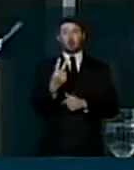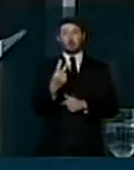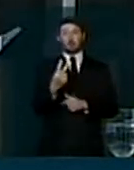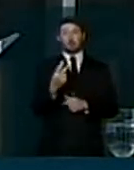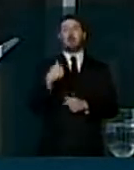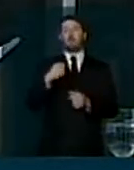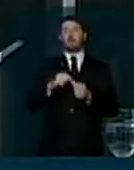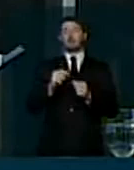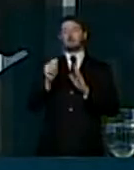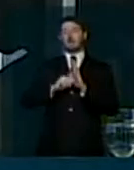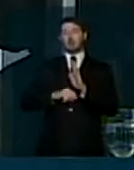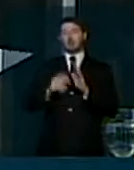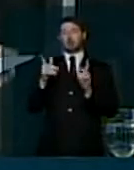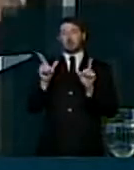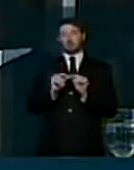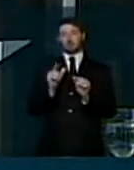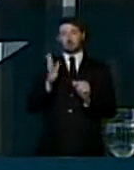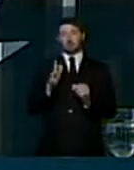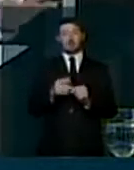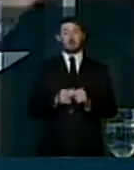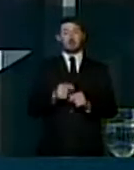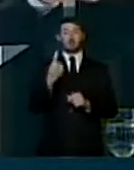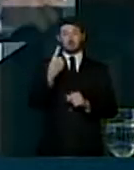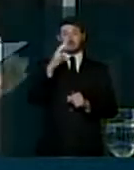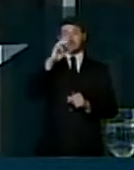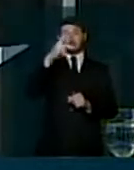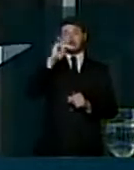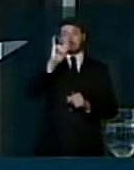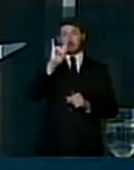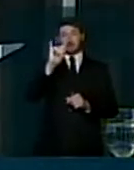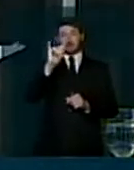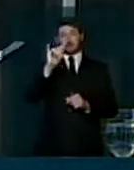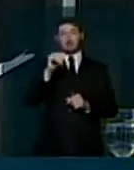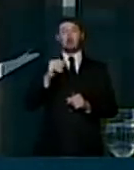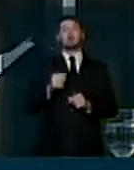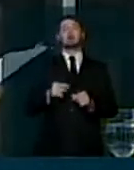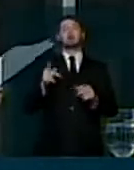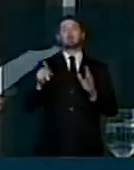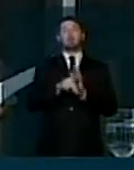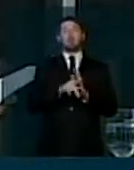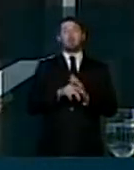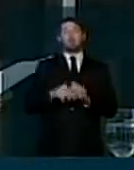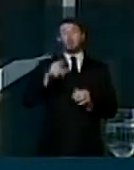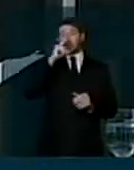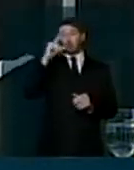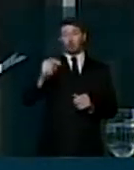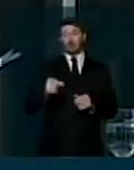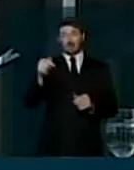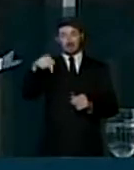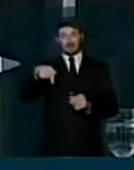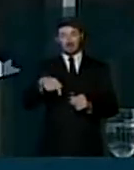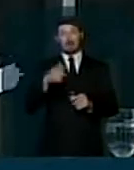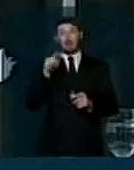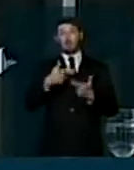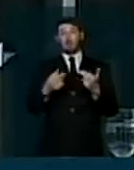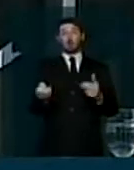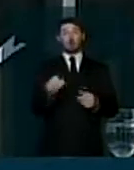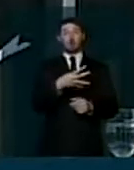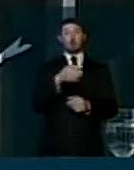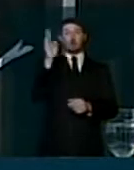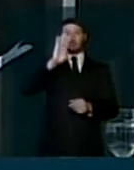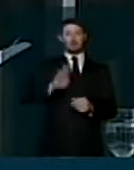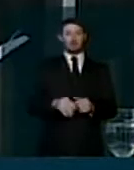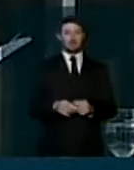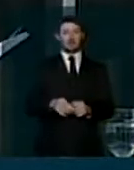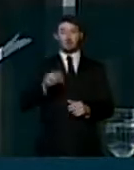que eu já relatei resumidamente. A CPI da privataria tucana, que foi um feito inédito aqui no Parlamento, com